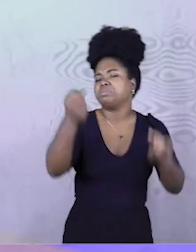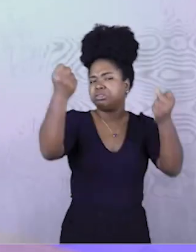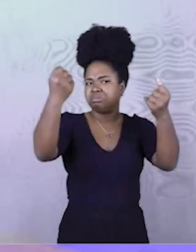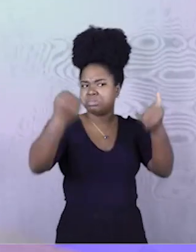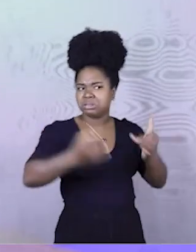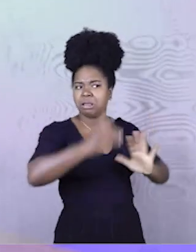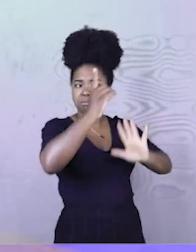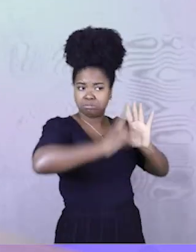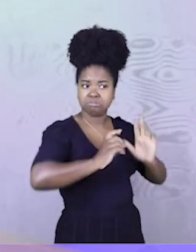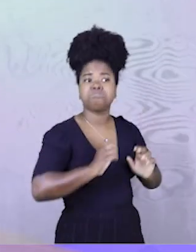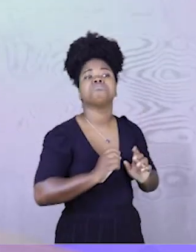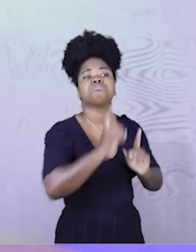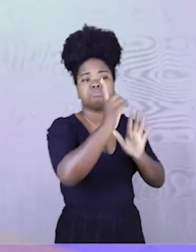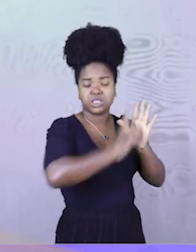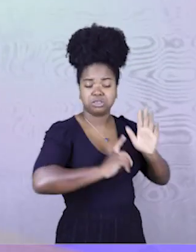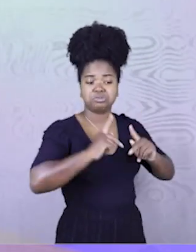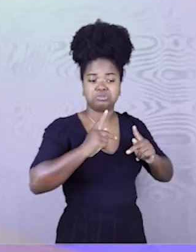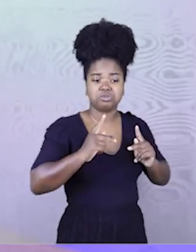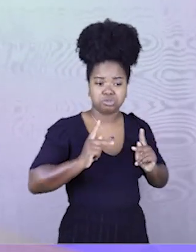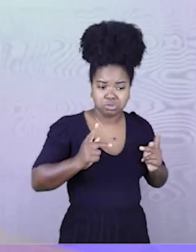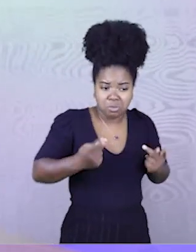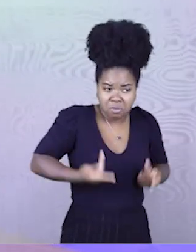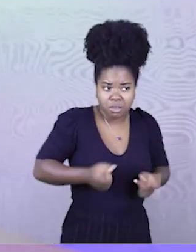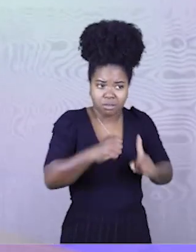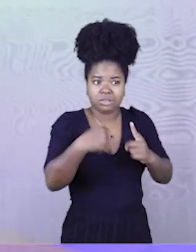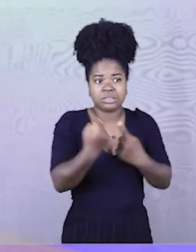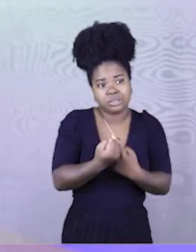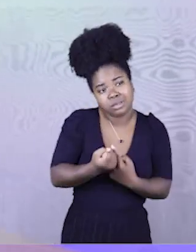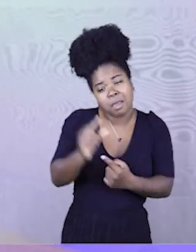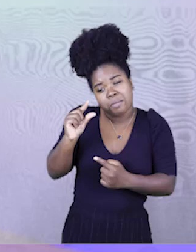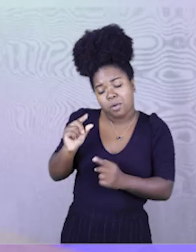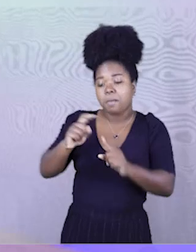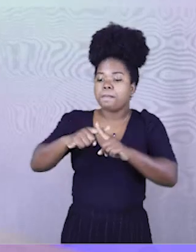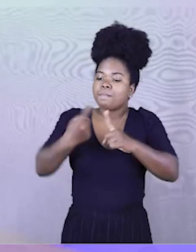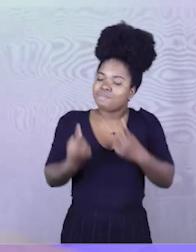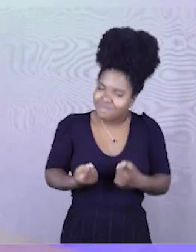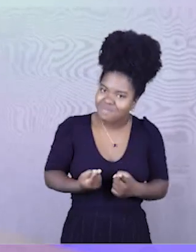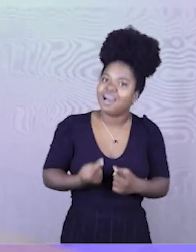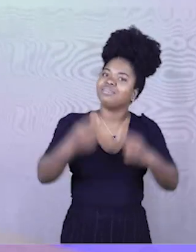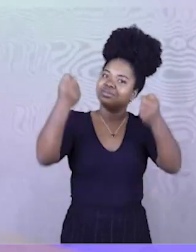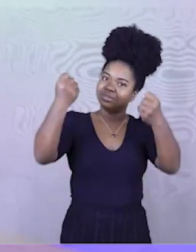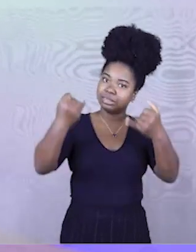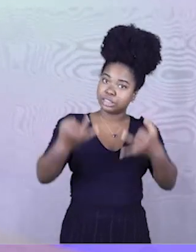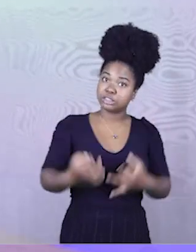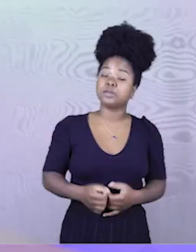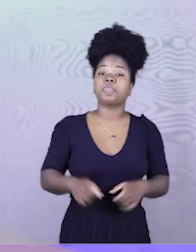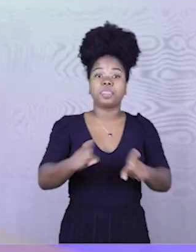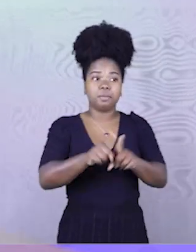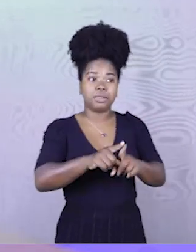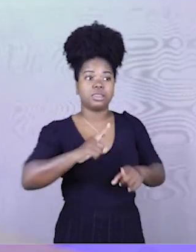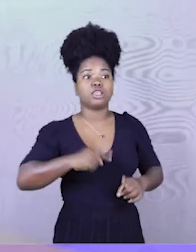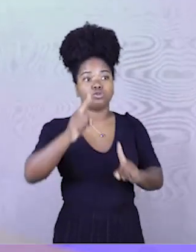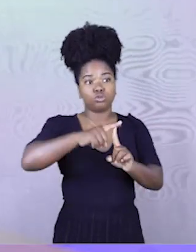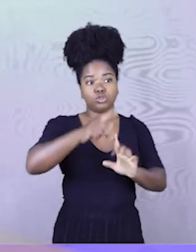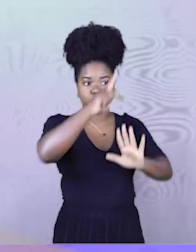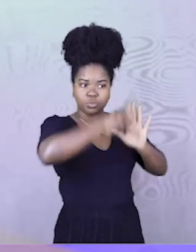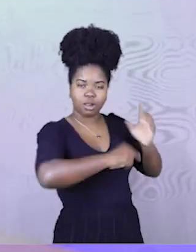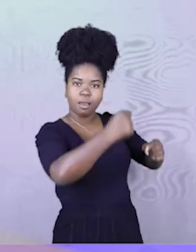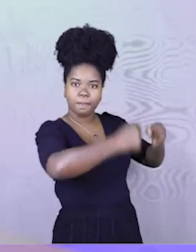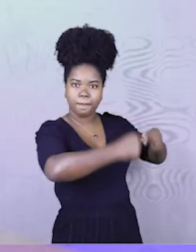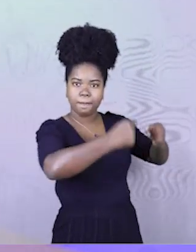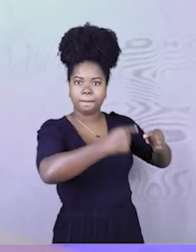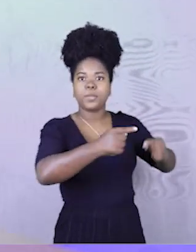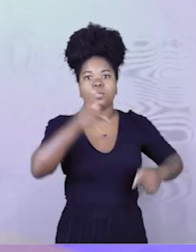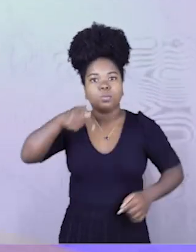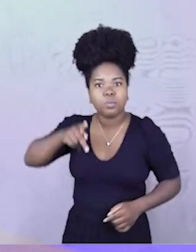sobre direitos humanos na nossa sociedade, ainda assim que seja pouco, né, mas é falado, e a gente sabe também que existem as políticas públicas, né, para